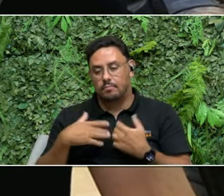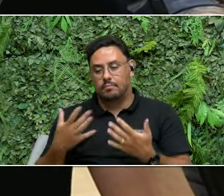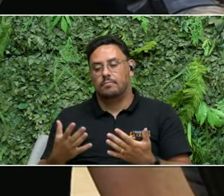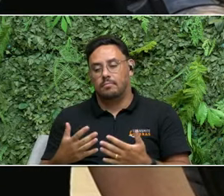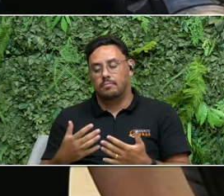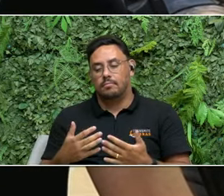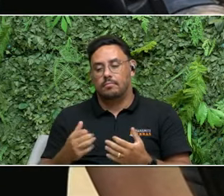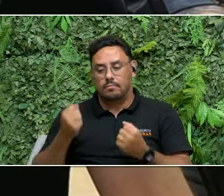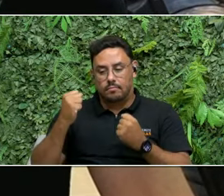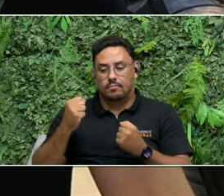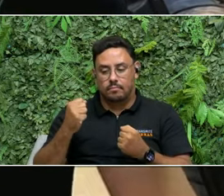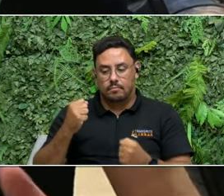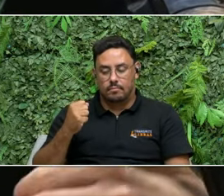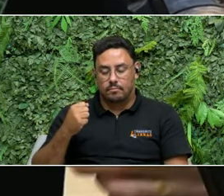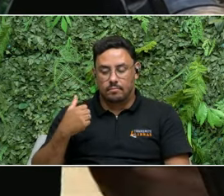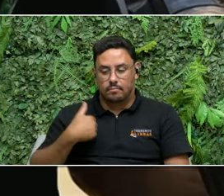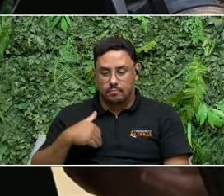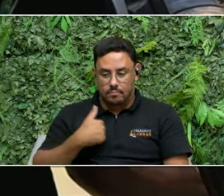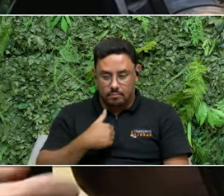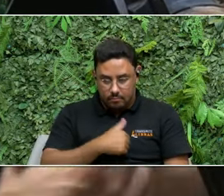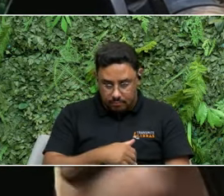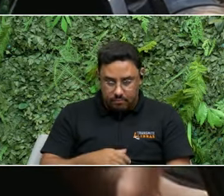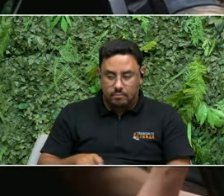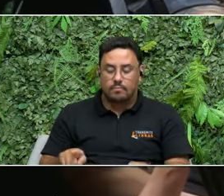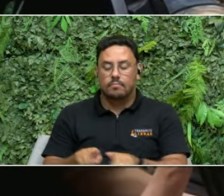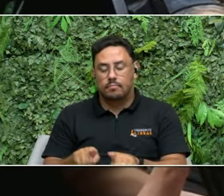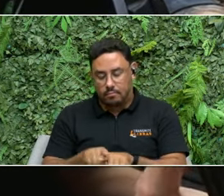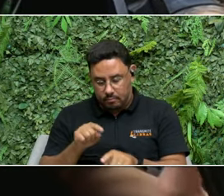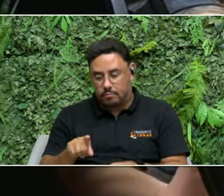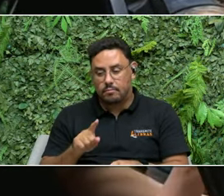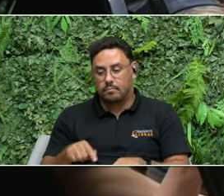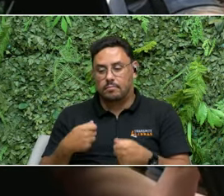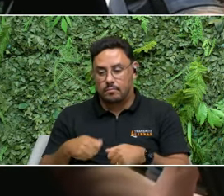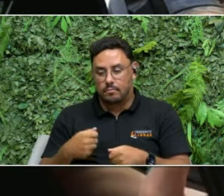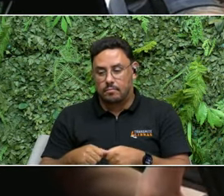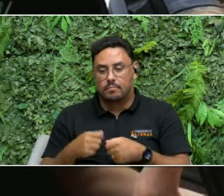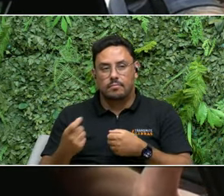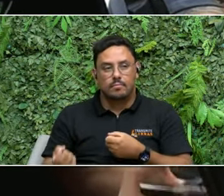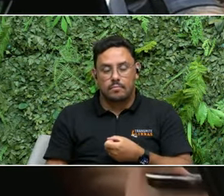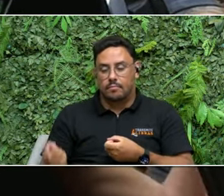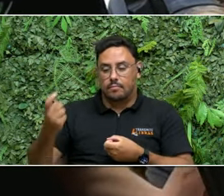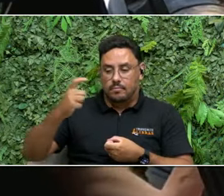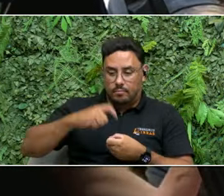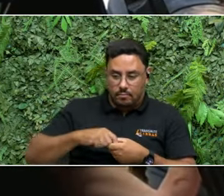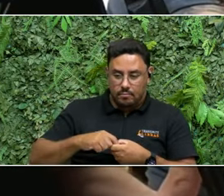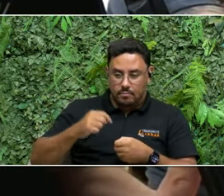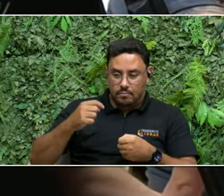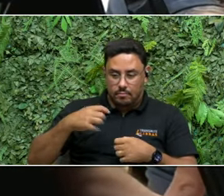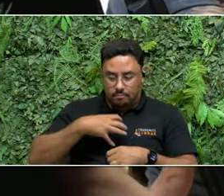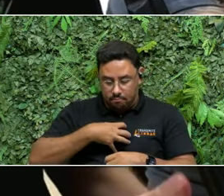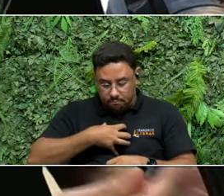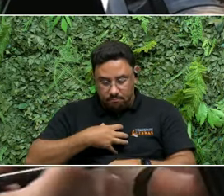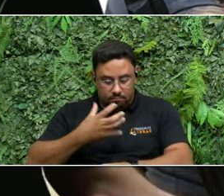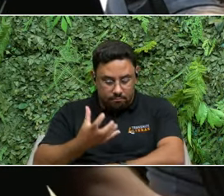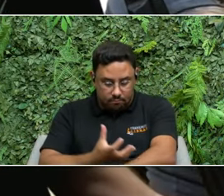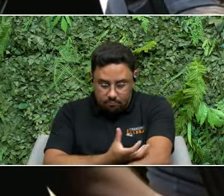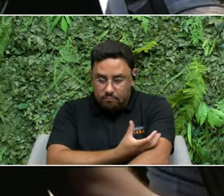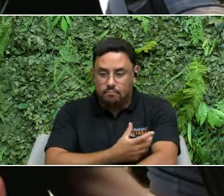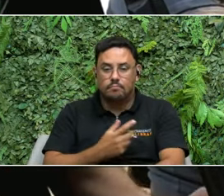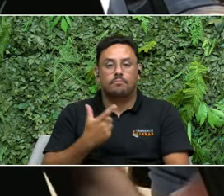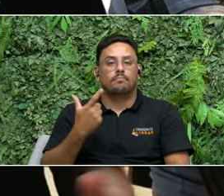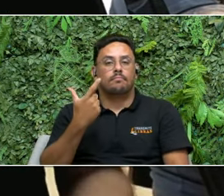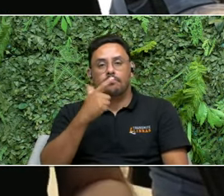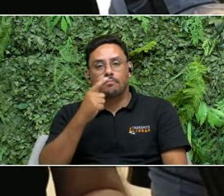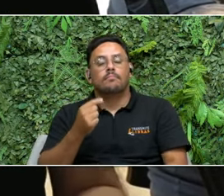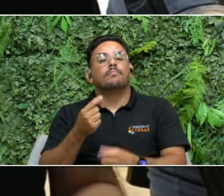o torcedor do Atlético eh e aí ao mesmo tempo ele tem que ter fazer a recuperação eh emocional desse time do Atlético sem tempo